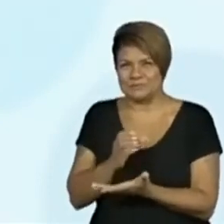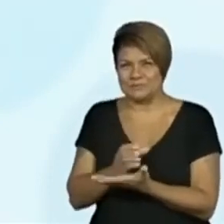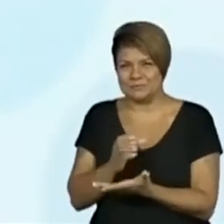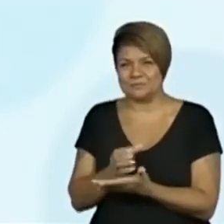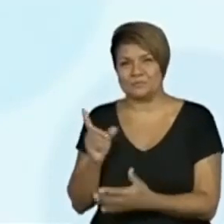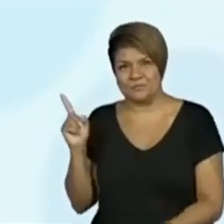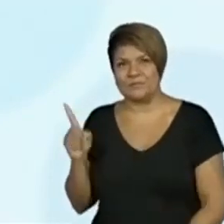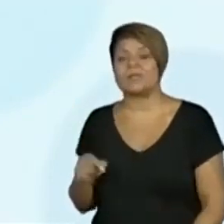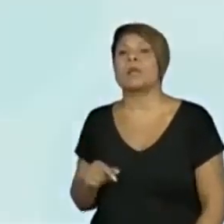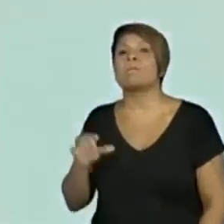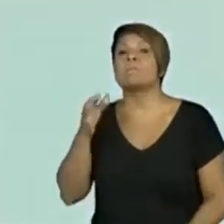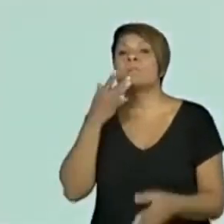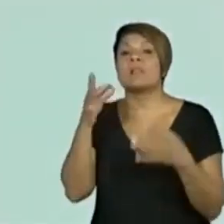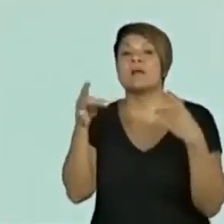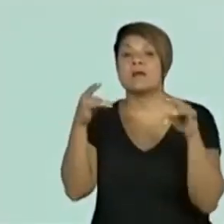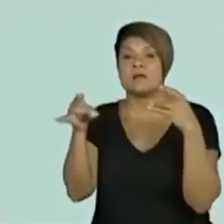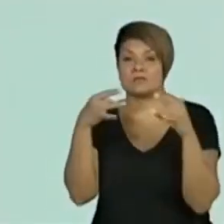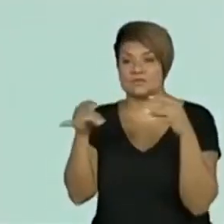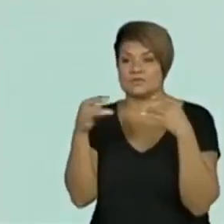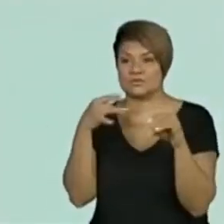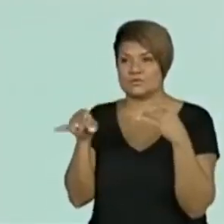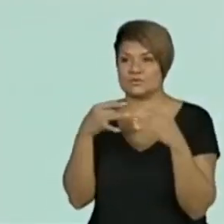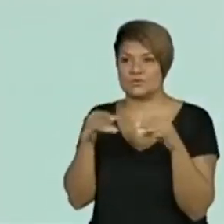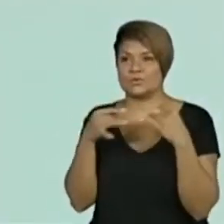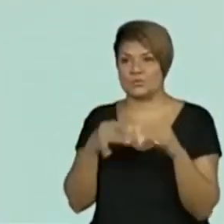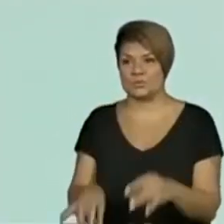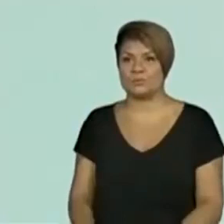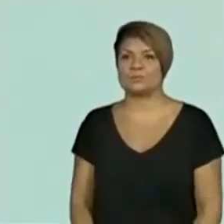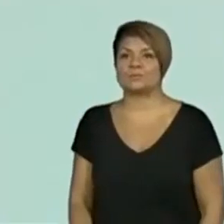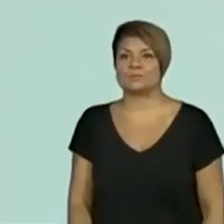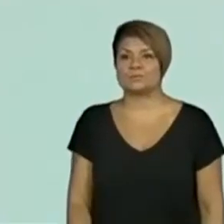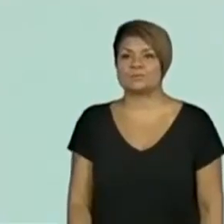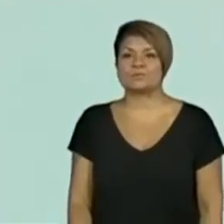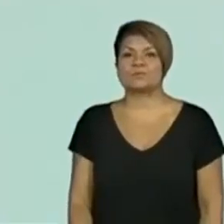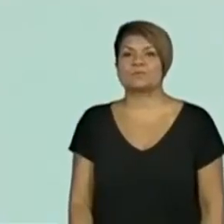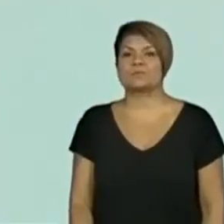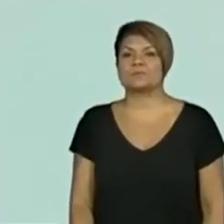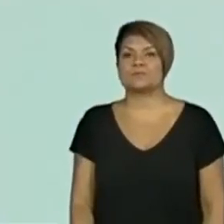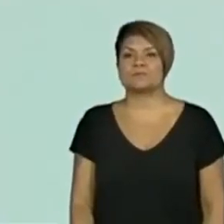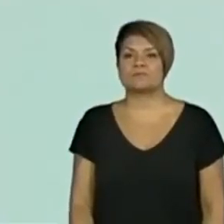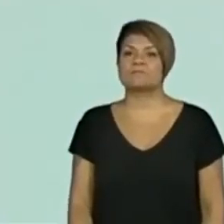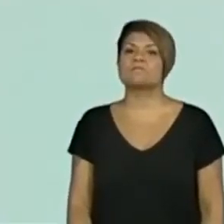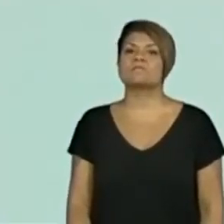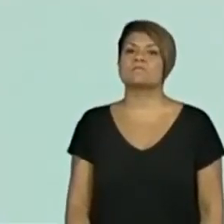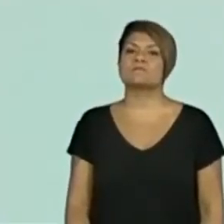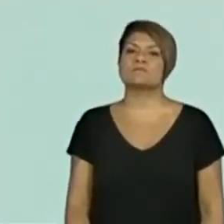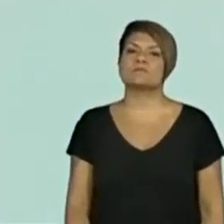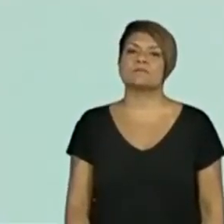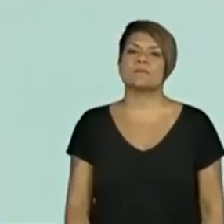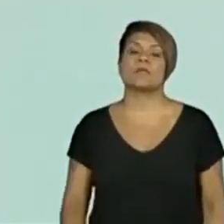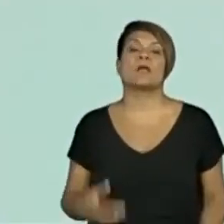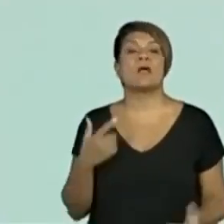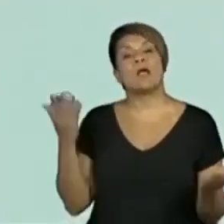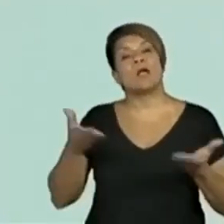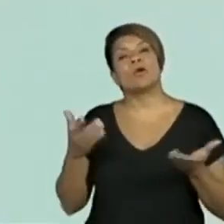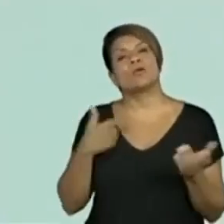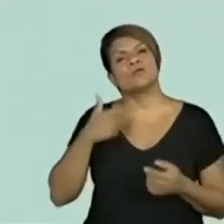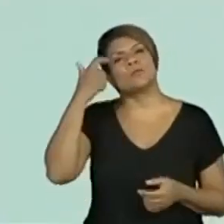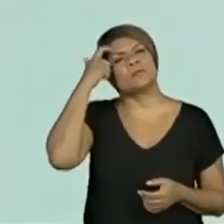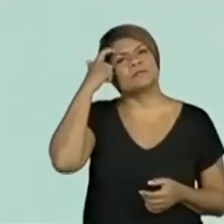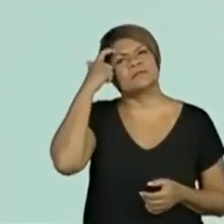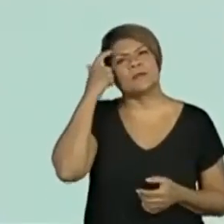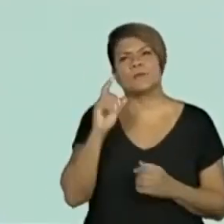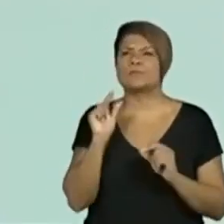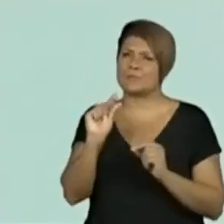plástico é um descartável nela pezzato plastico plastico agora a gente vai pensar um pouquinho